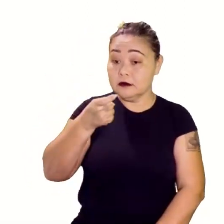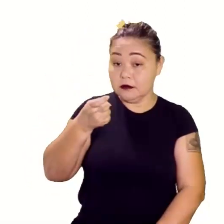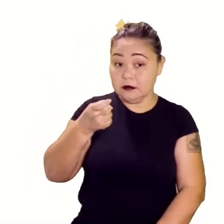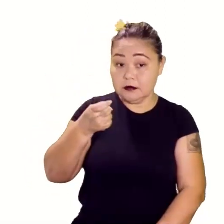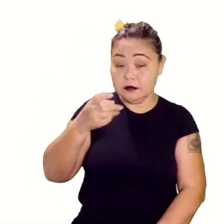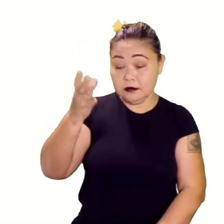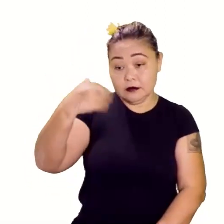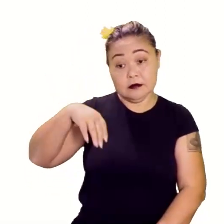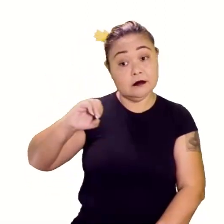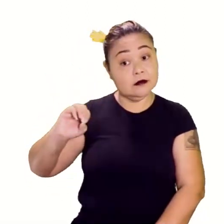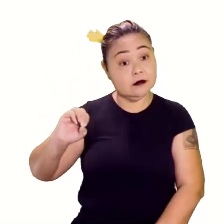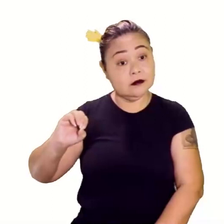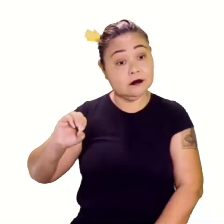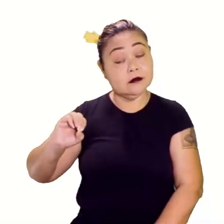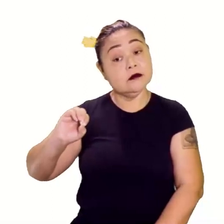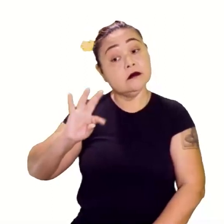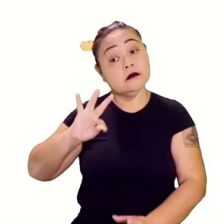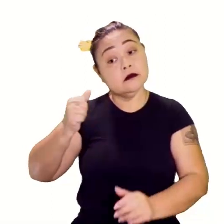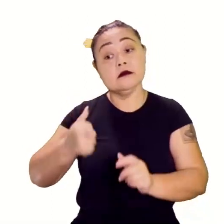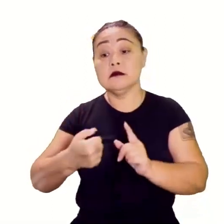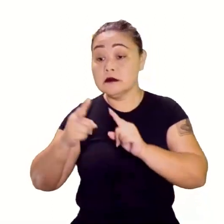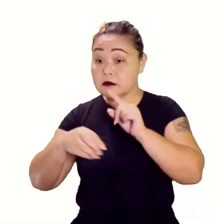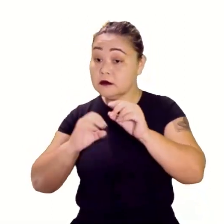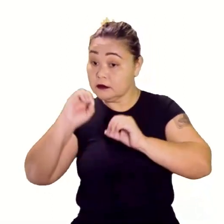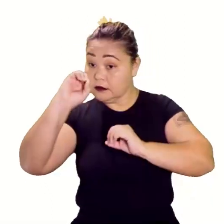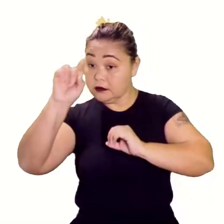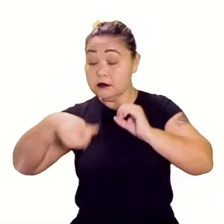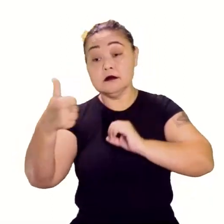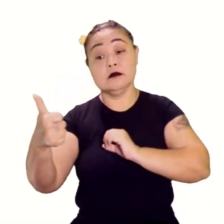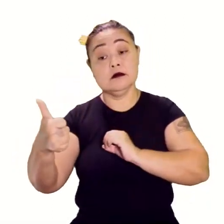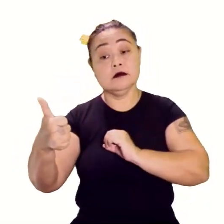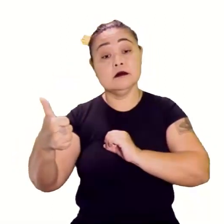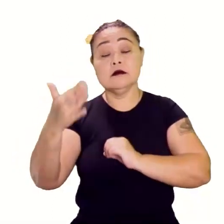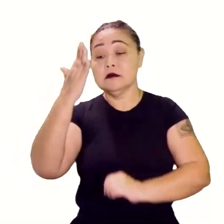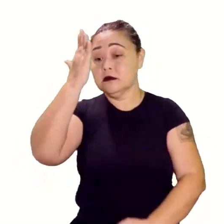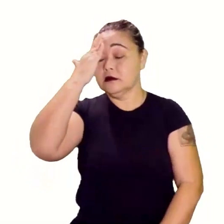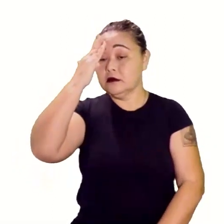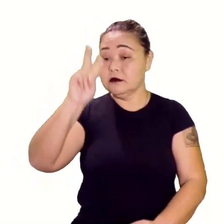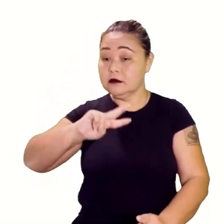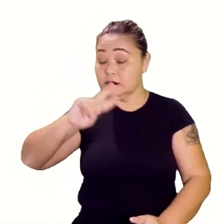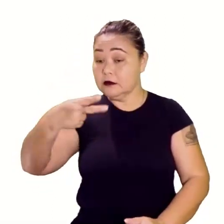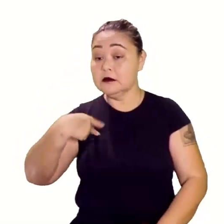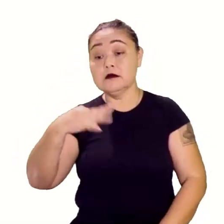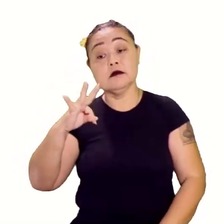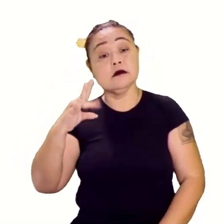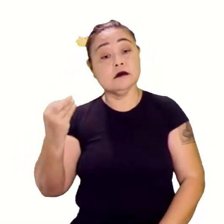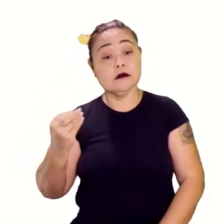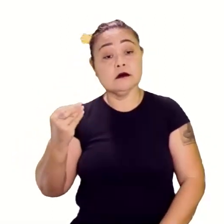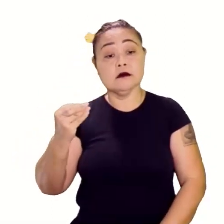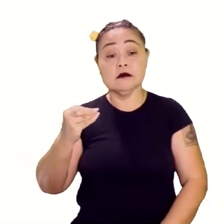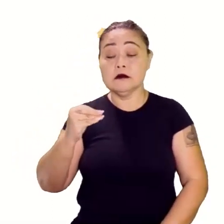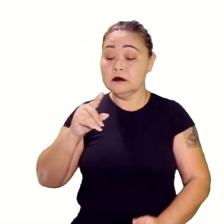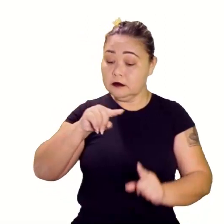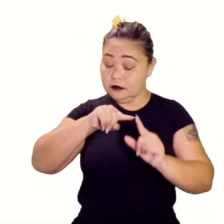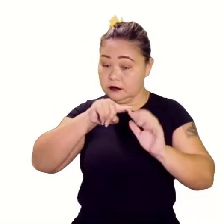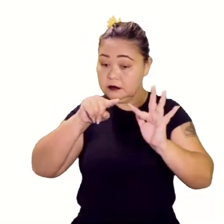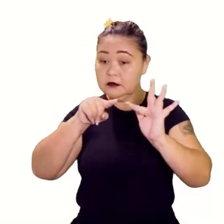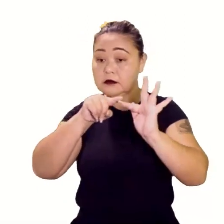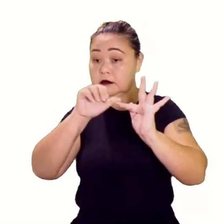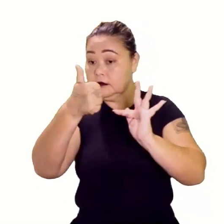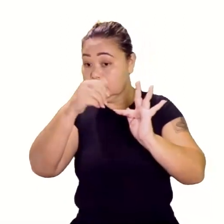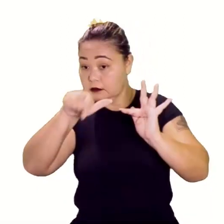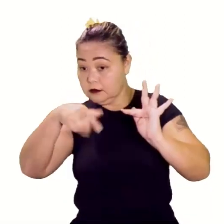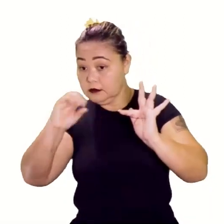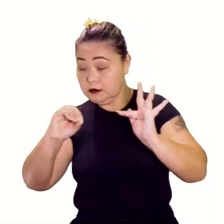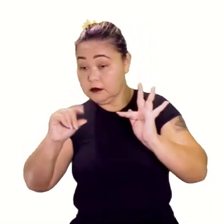x, 0 para y, porque todo número elevado a 0 é 1. Então, a gente já sabe que todo mundo vai passar pelo ponto